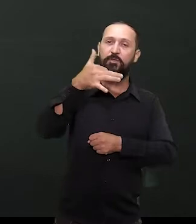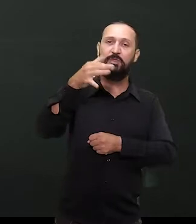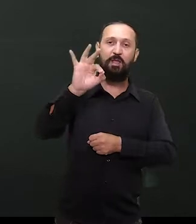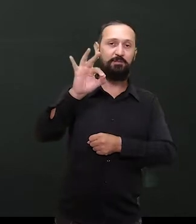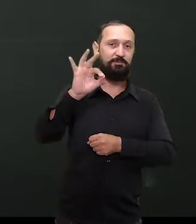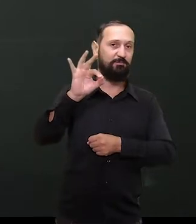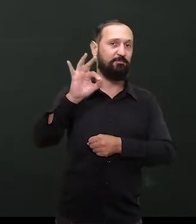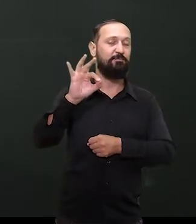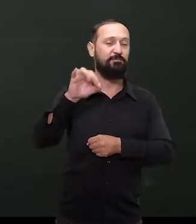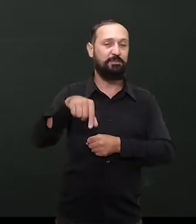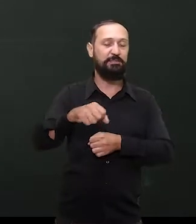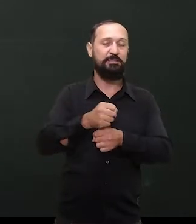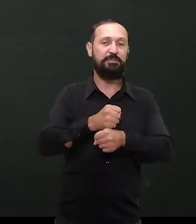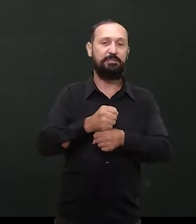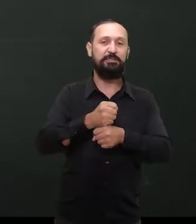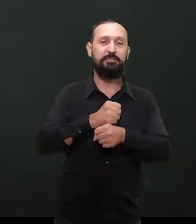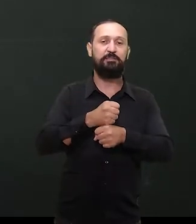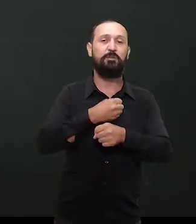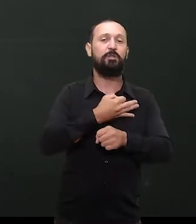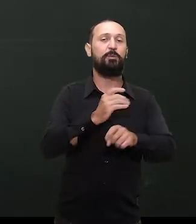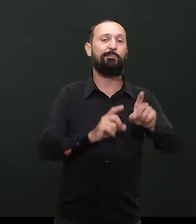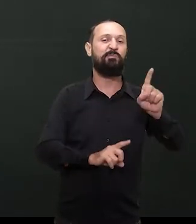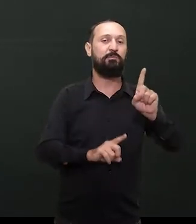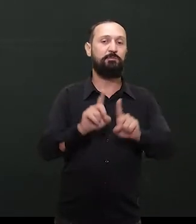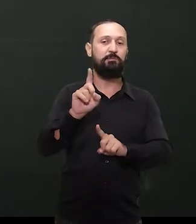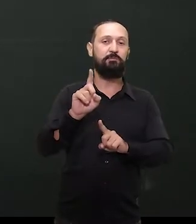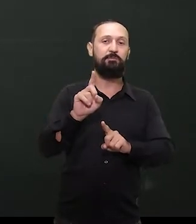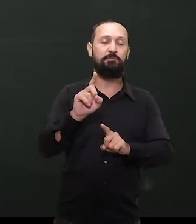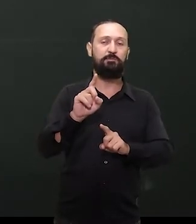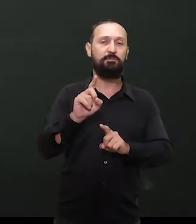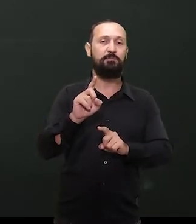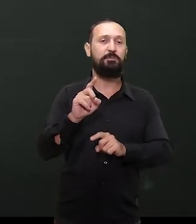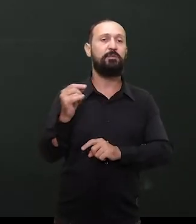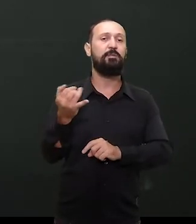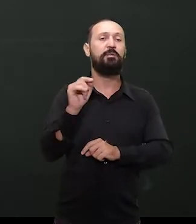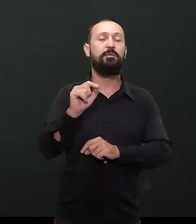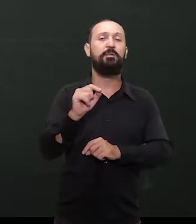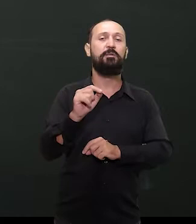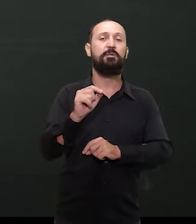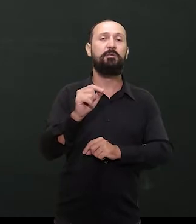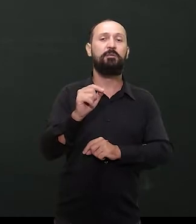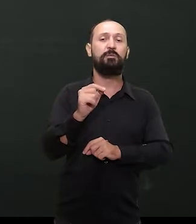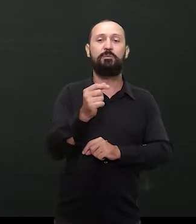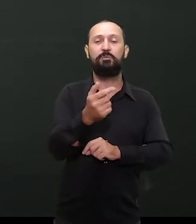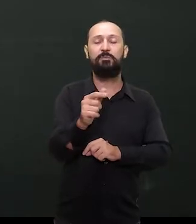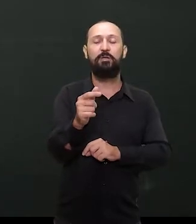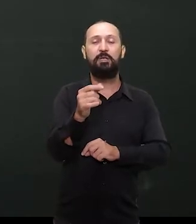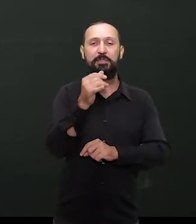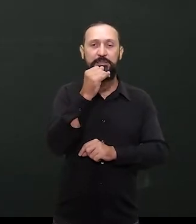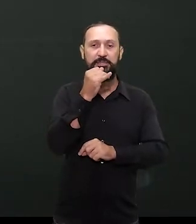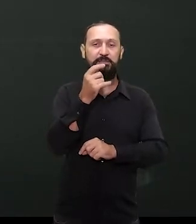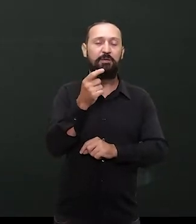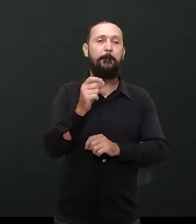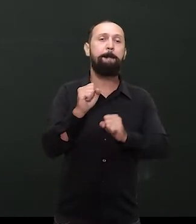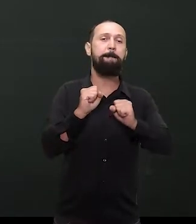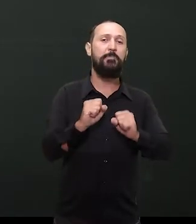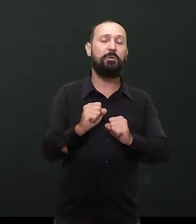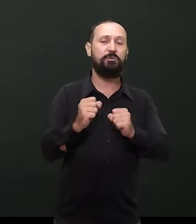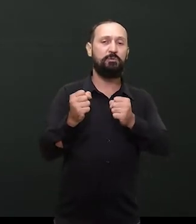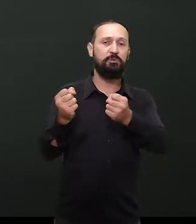eu não me engano foram 10 este ano tivemos um aumento considerado o sinal algo que